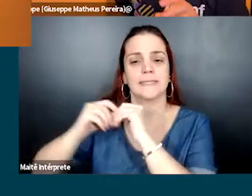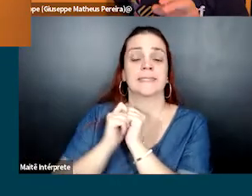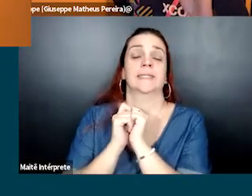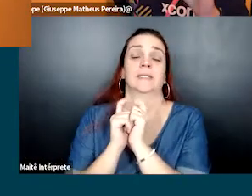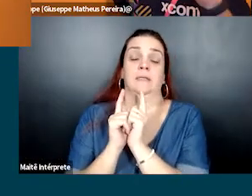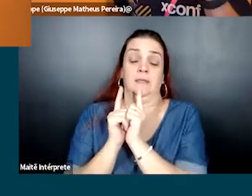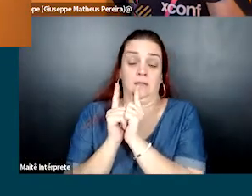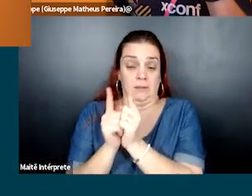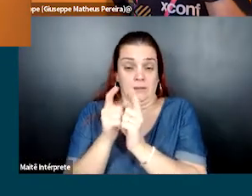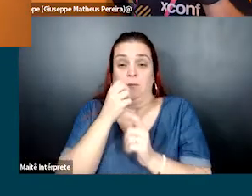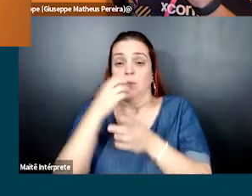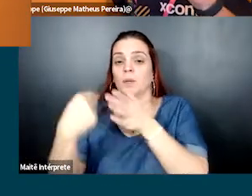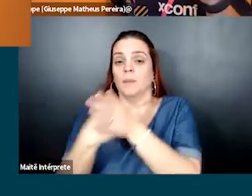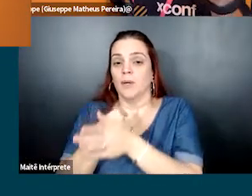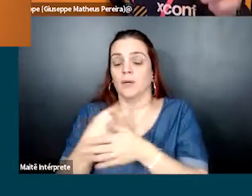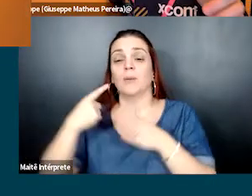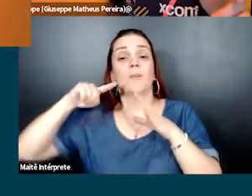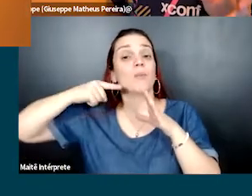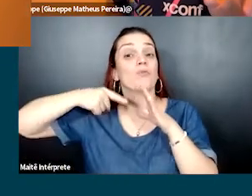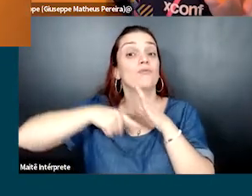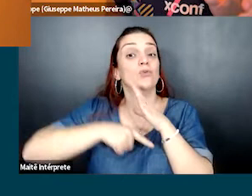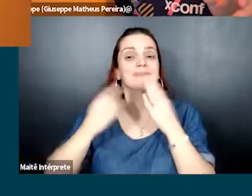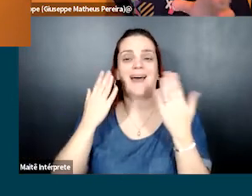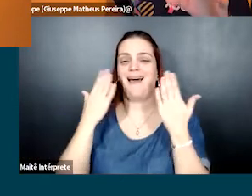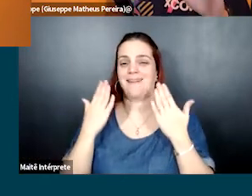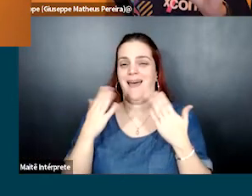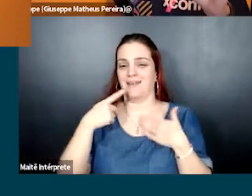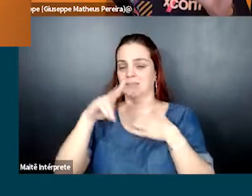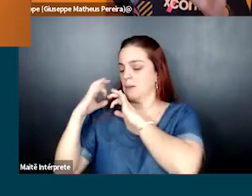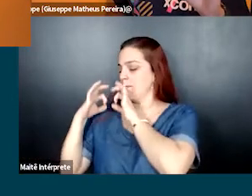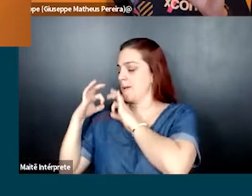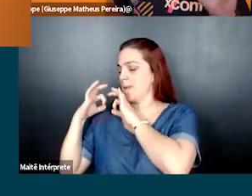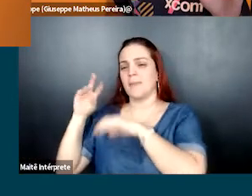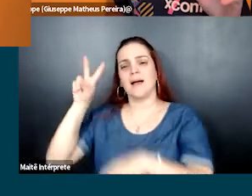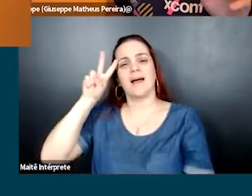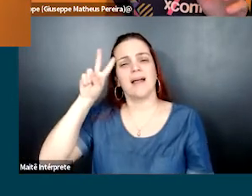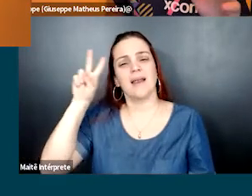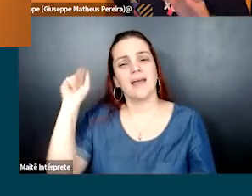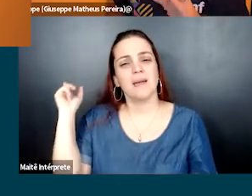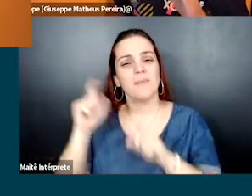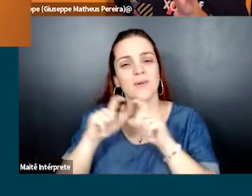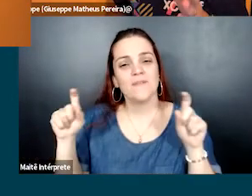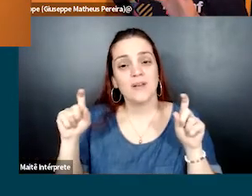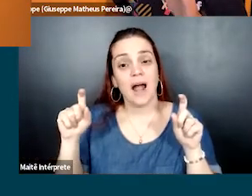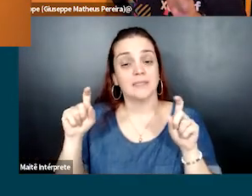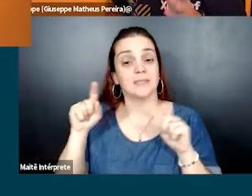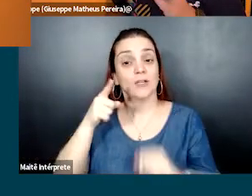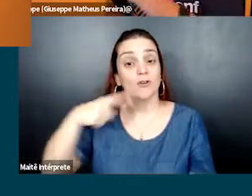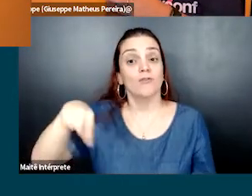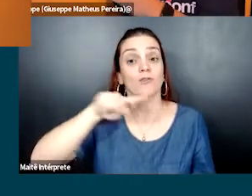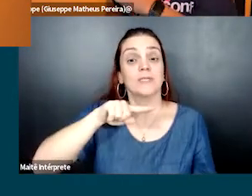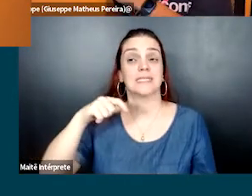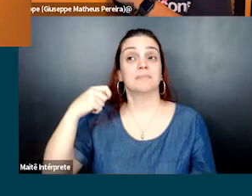é a profundidade da análise. E sempre aquela frase que eu trouxe do Kent Beck, torne a